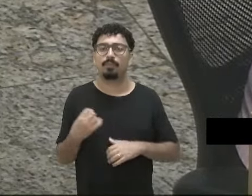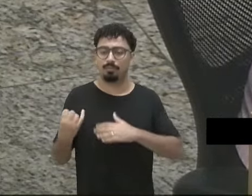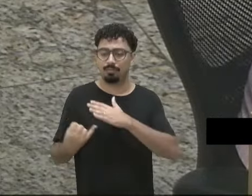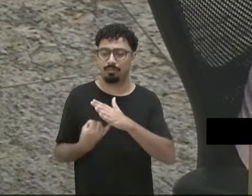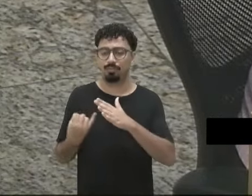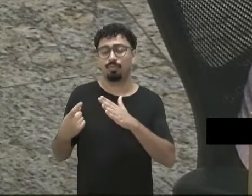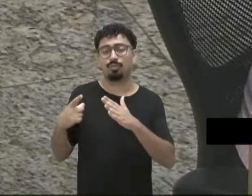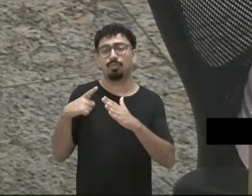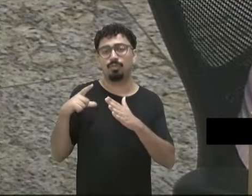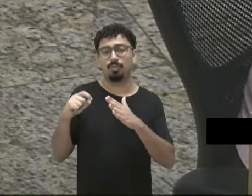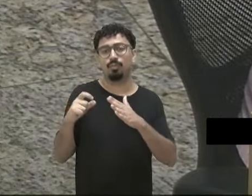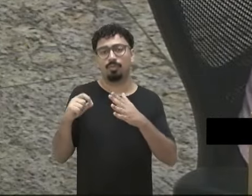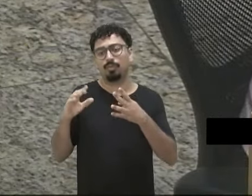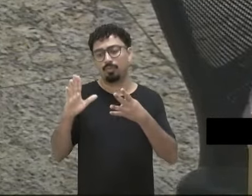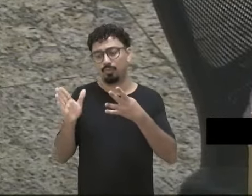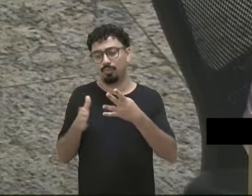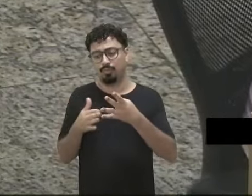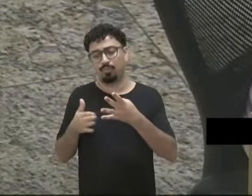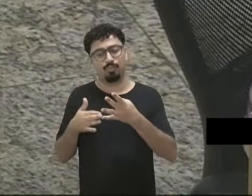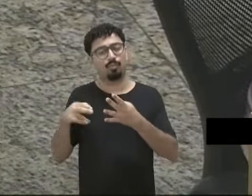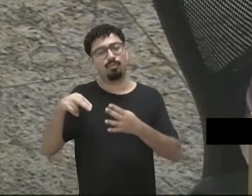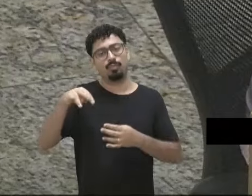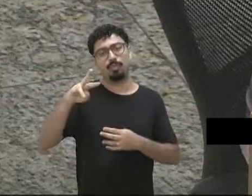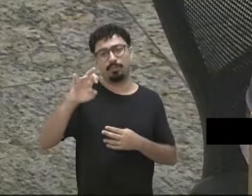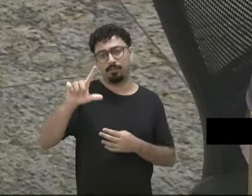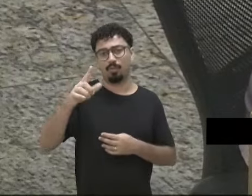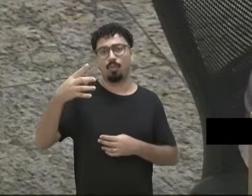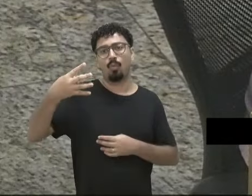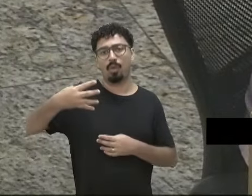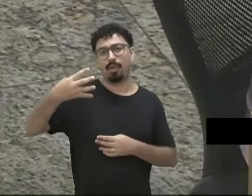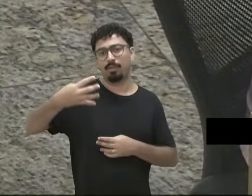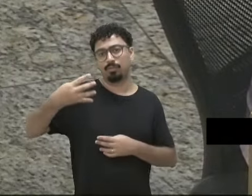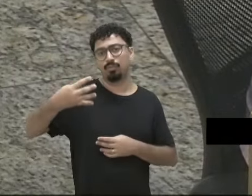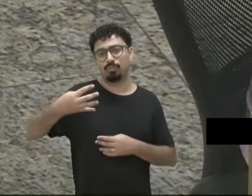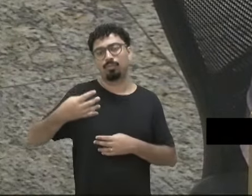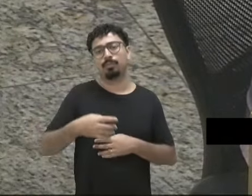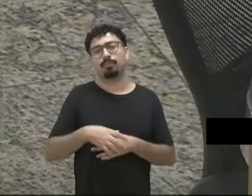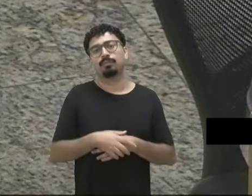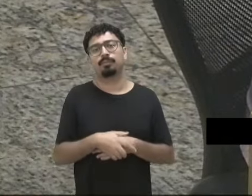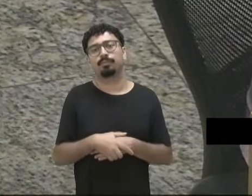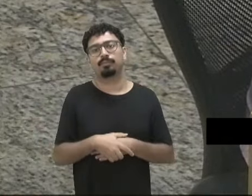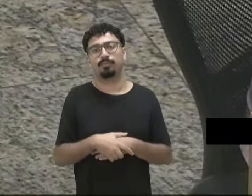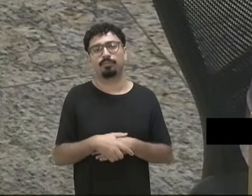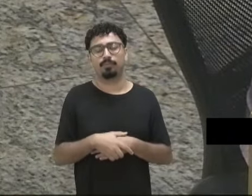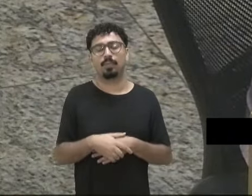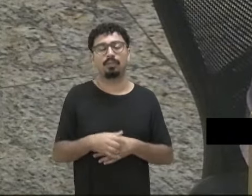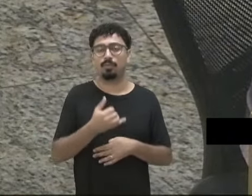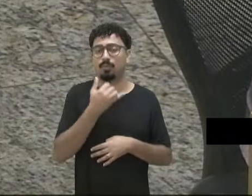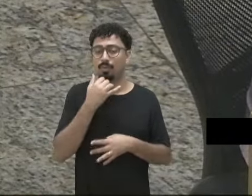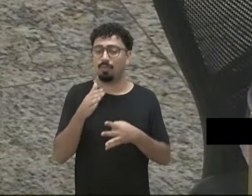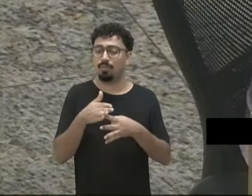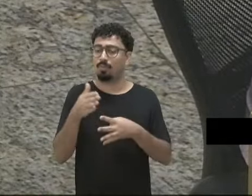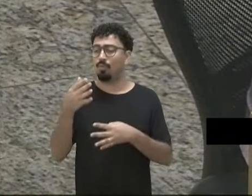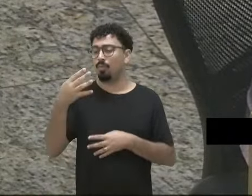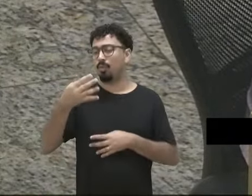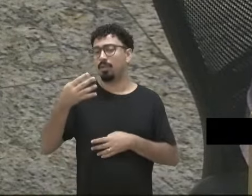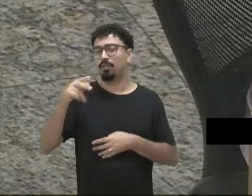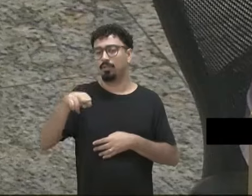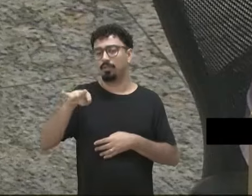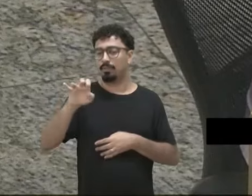o nível máximo, que é o nível 4, inclusive é permitido a ele que as suas